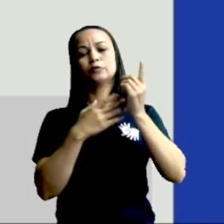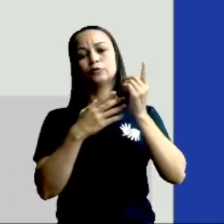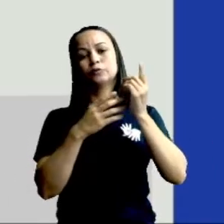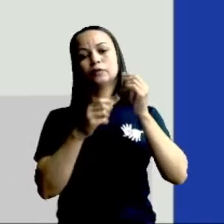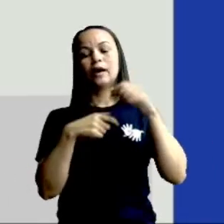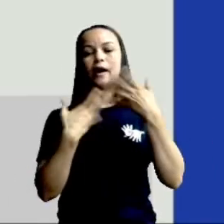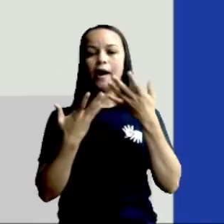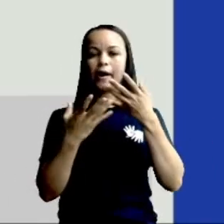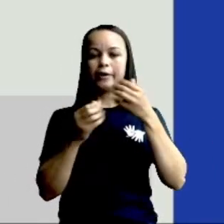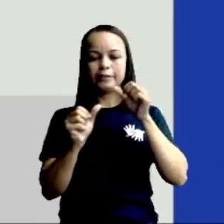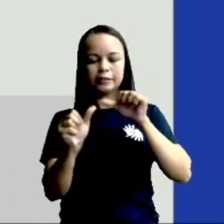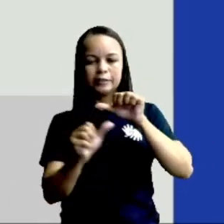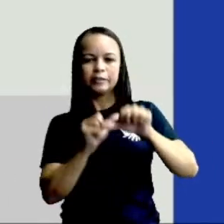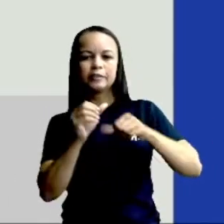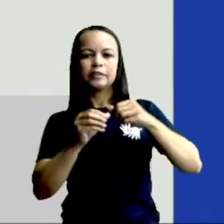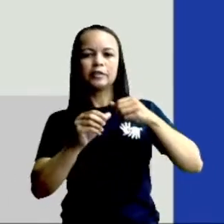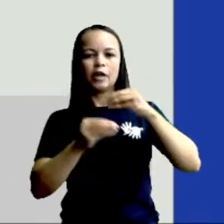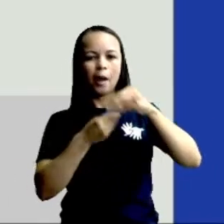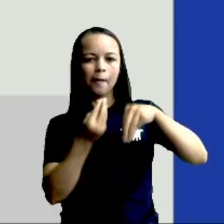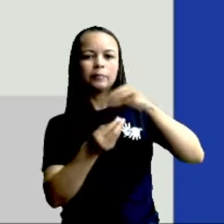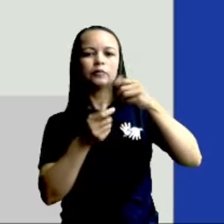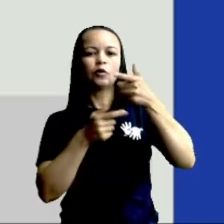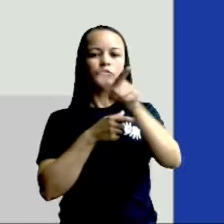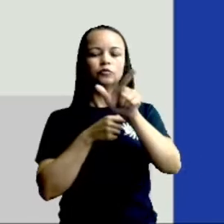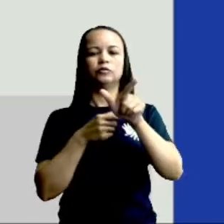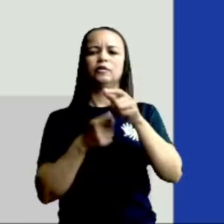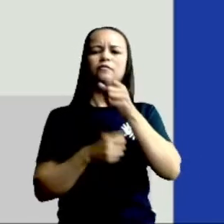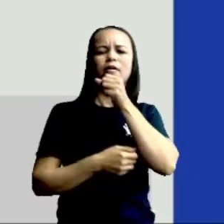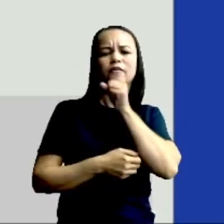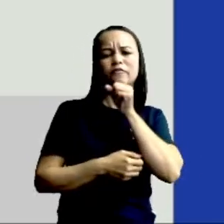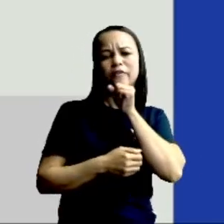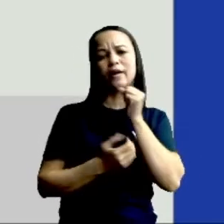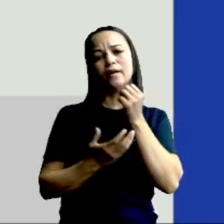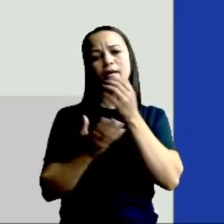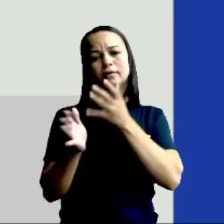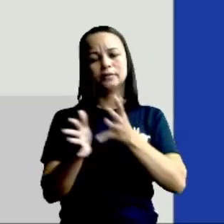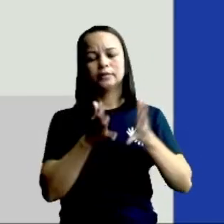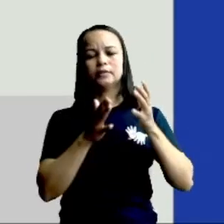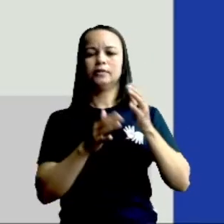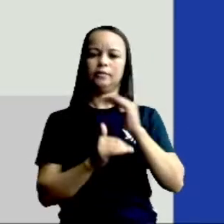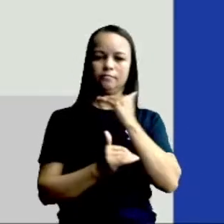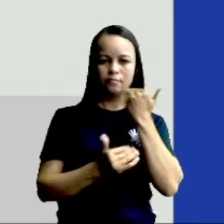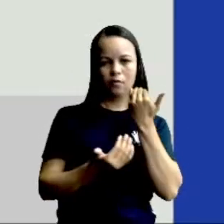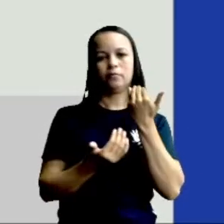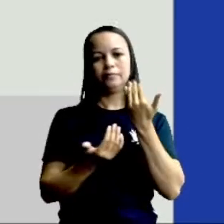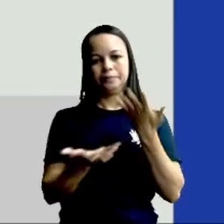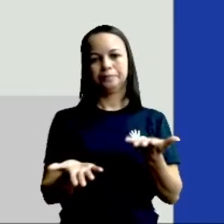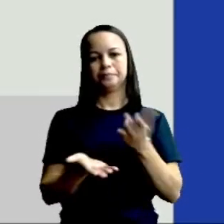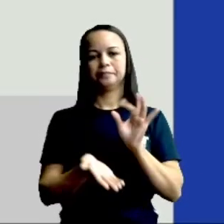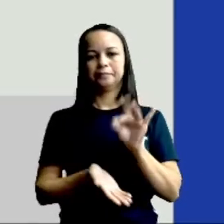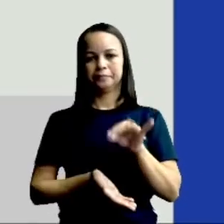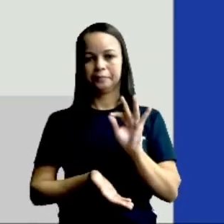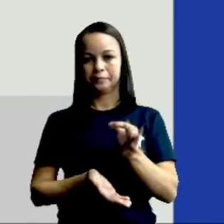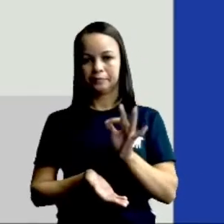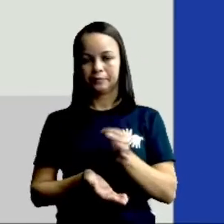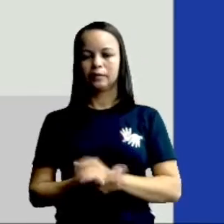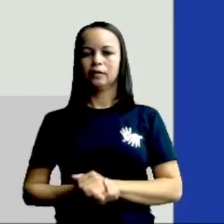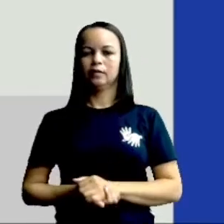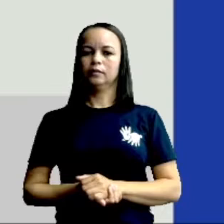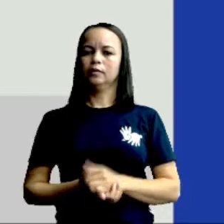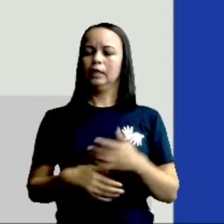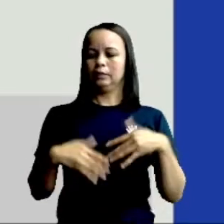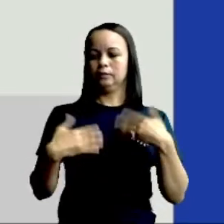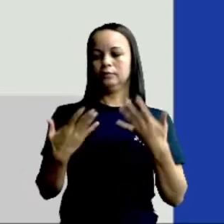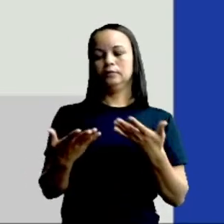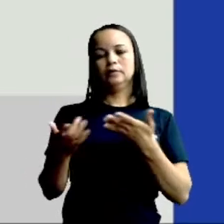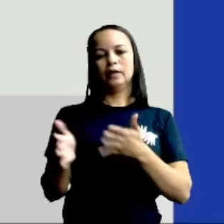aí se reproduz, envelhece e morre, tá certo? Então, aí a gente tem ó, a